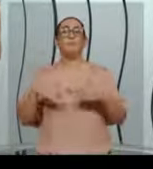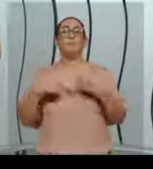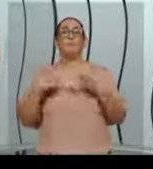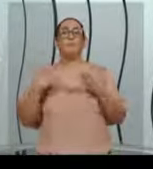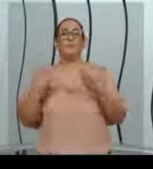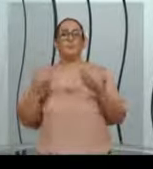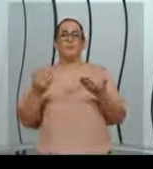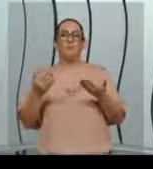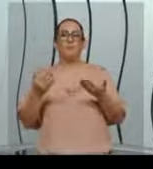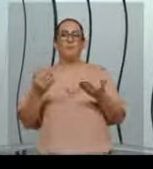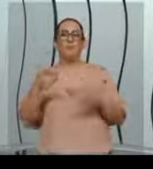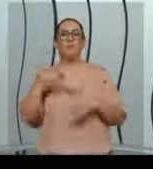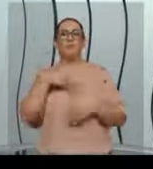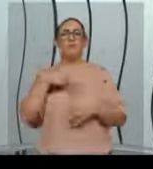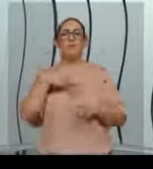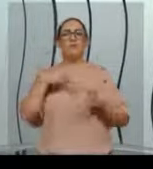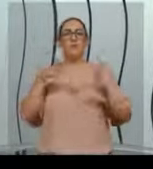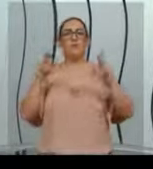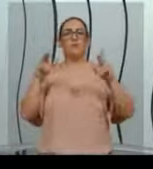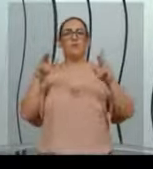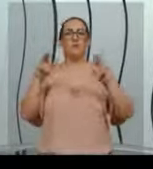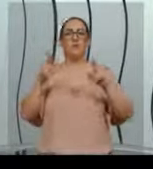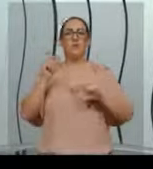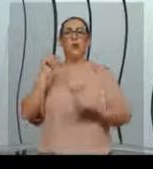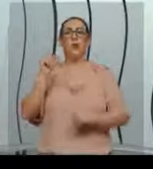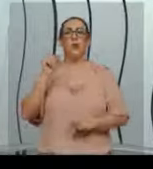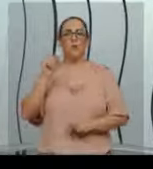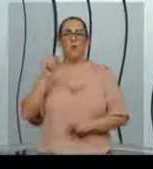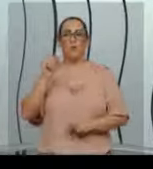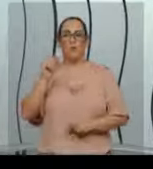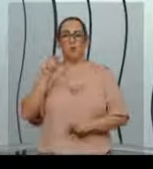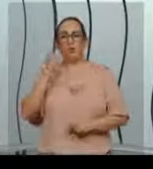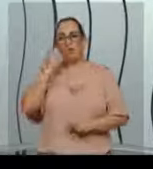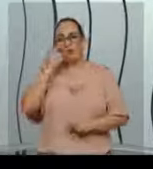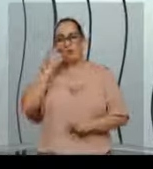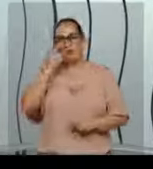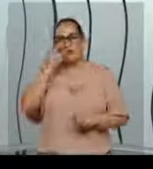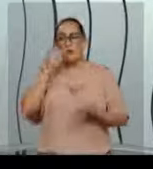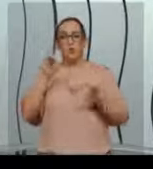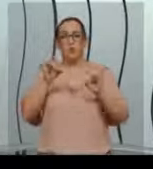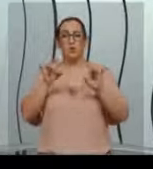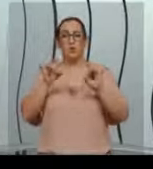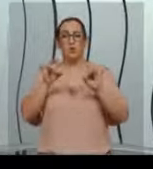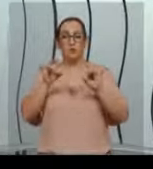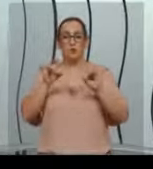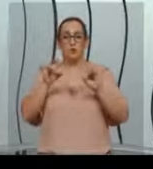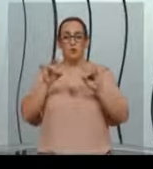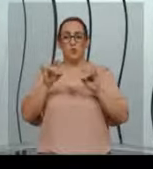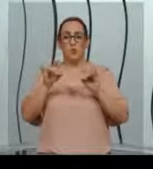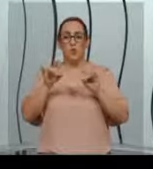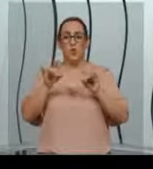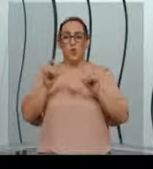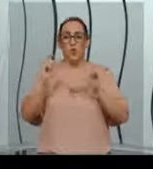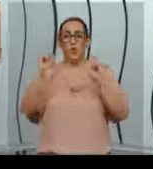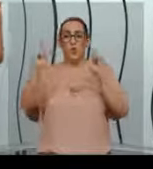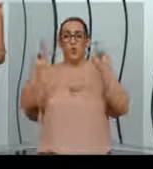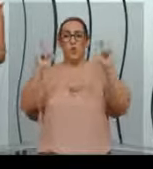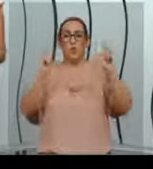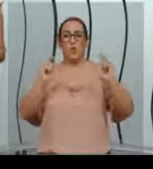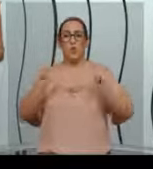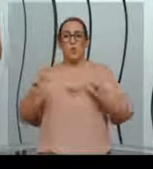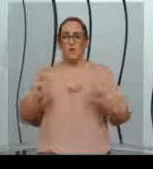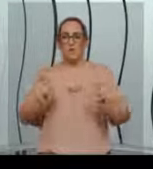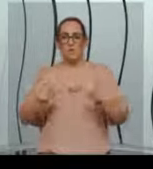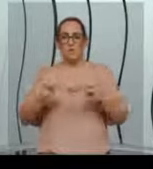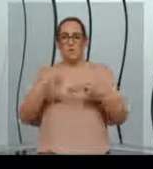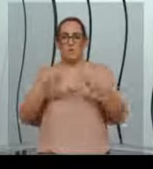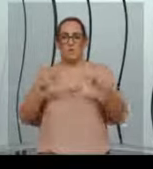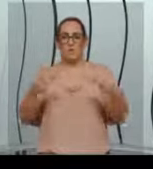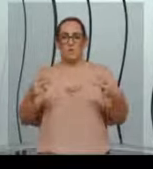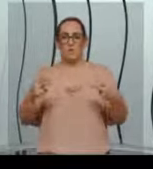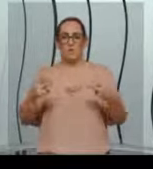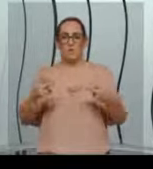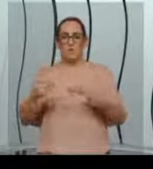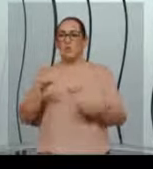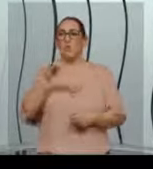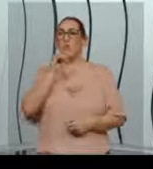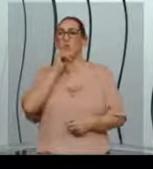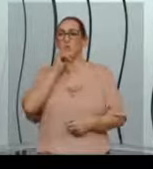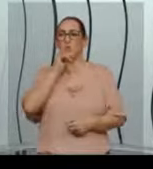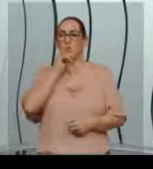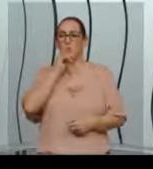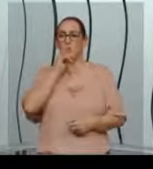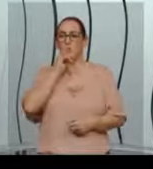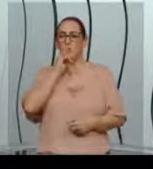é a mesma e o que vai diferenciar é justamente a posição dos elementos. Então, eu tenho aqui o ligante